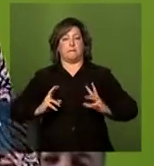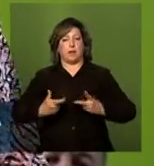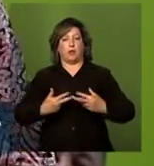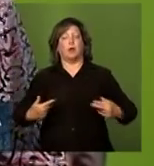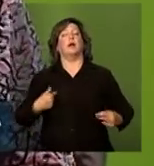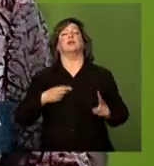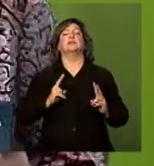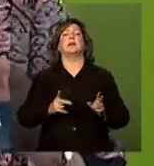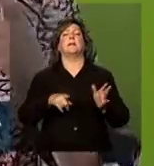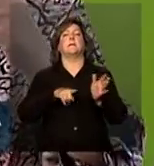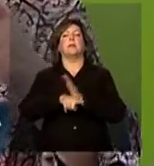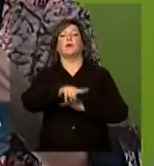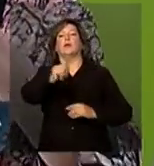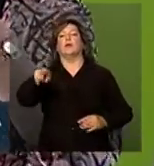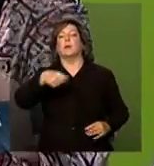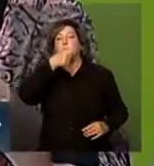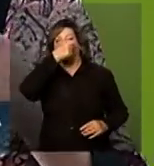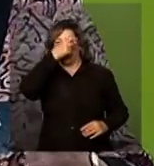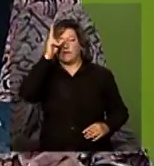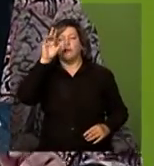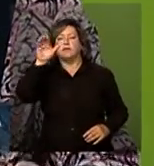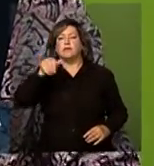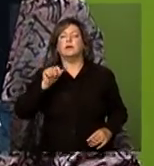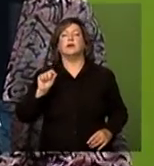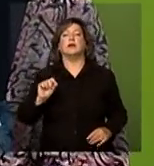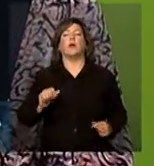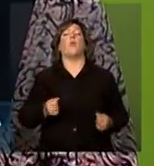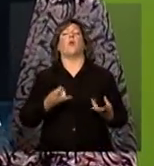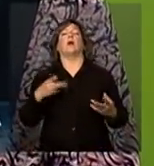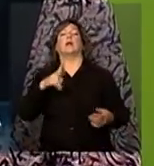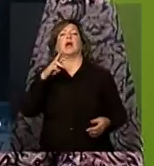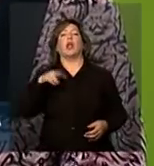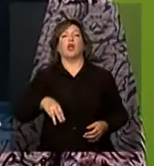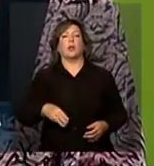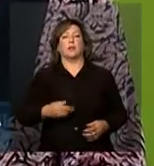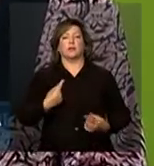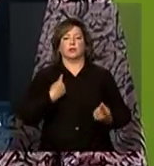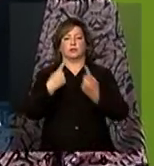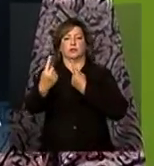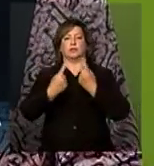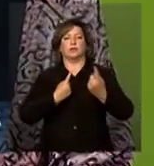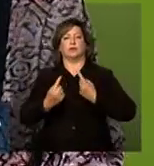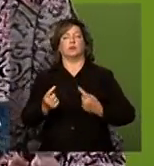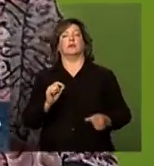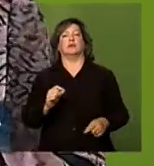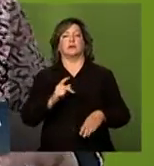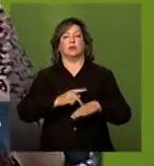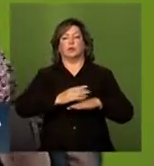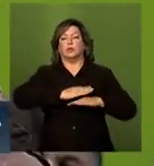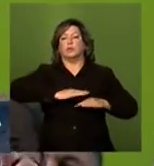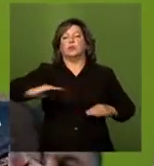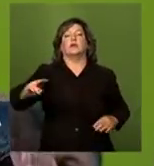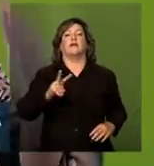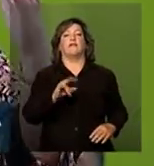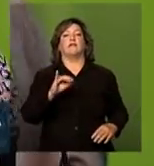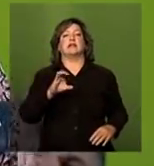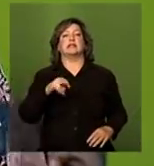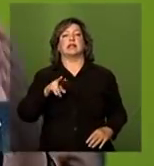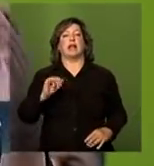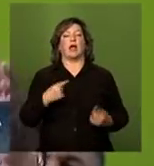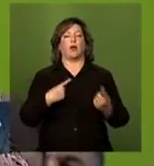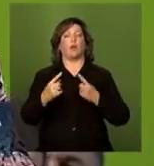Prefeito Quantos quilômetros de Estrada Vicinal o senhor tem E aí tem números